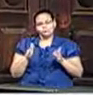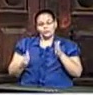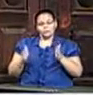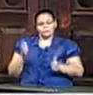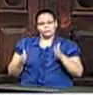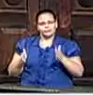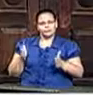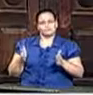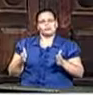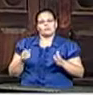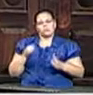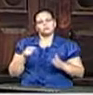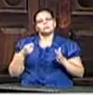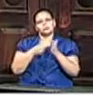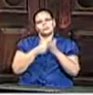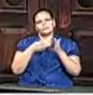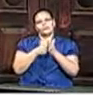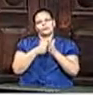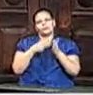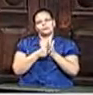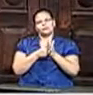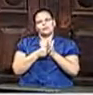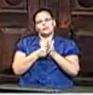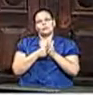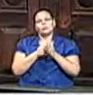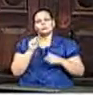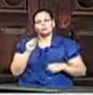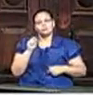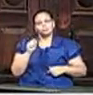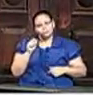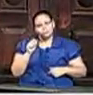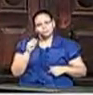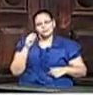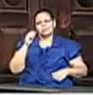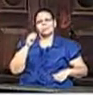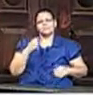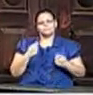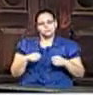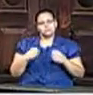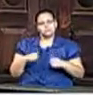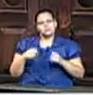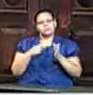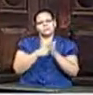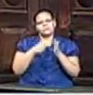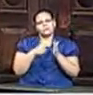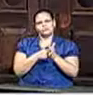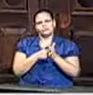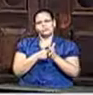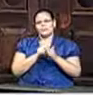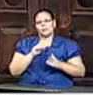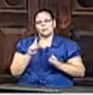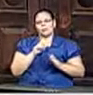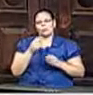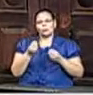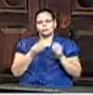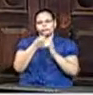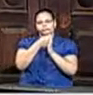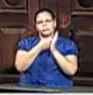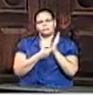ele defenda aquilo que entende deva ser defendido, mas não como relator.